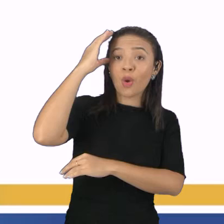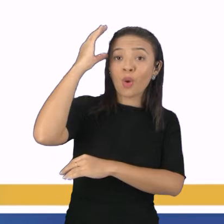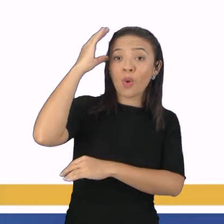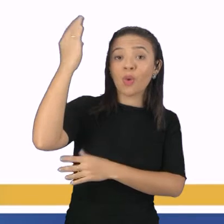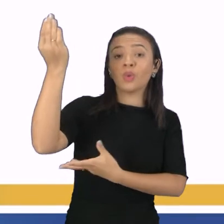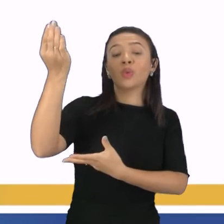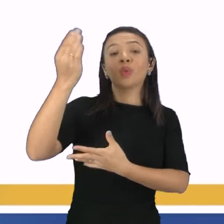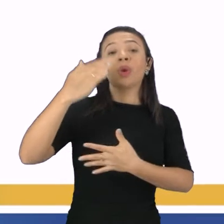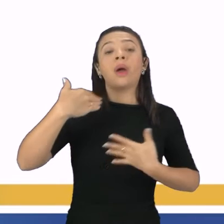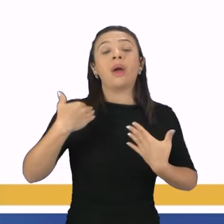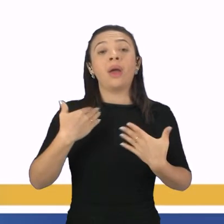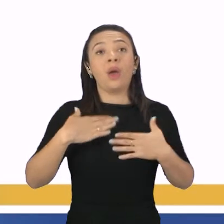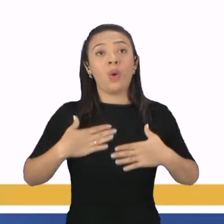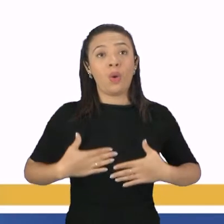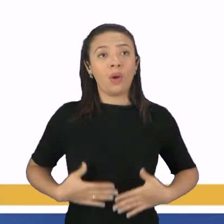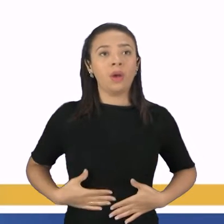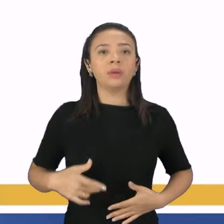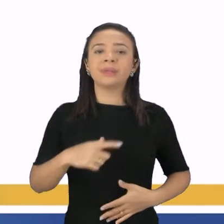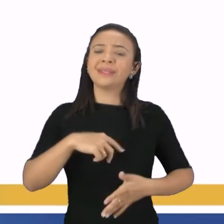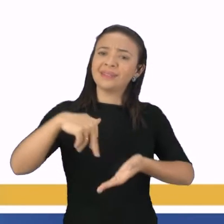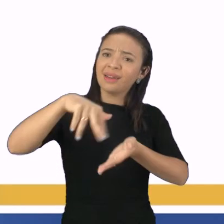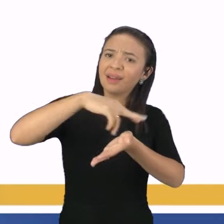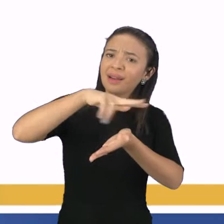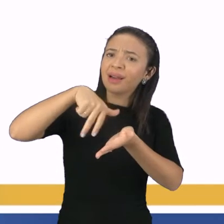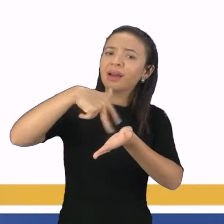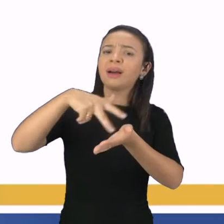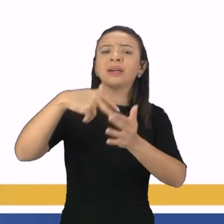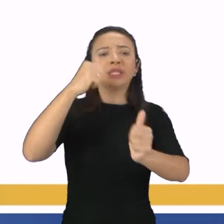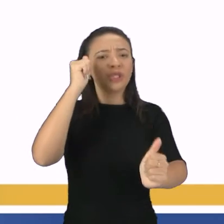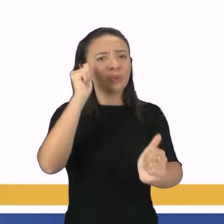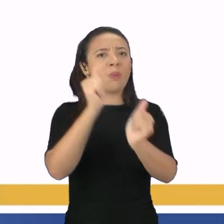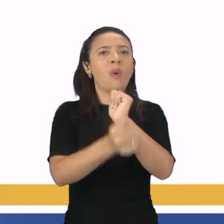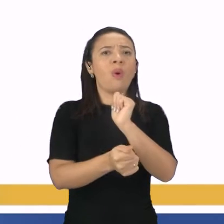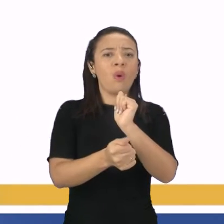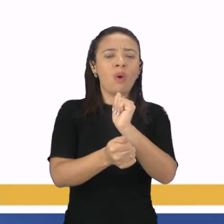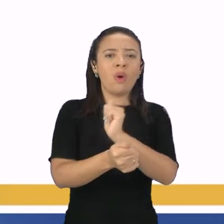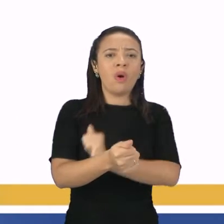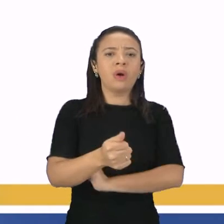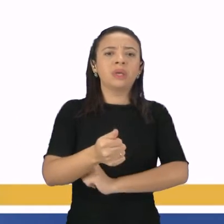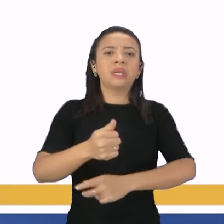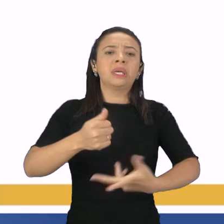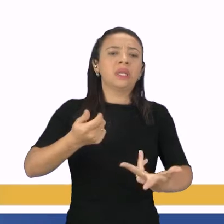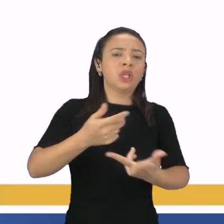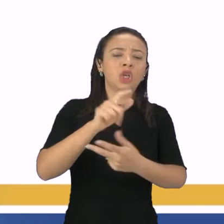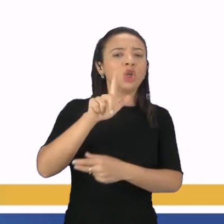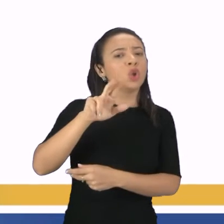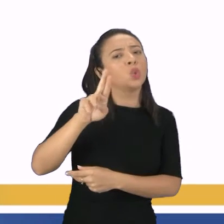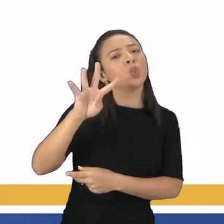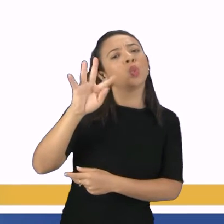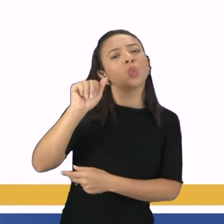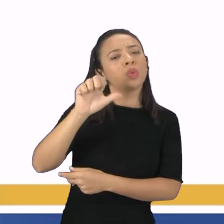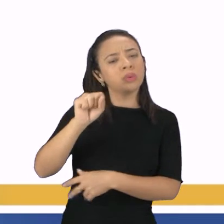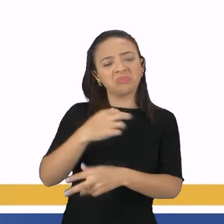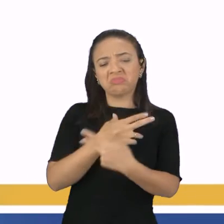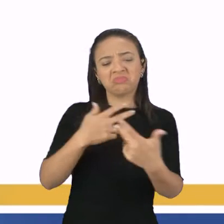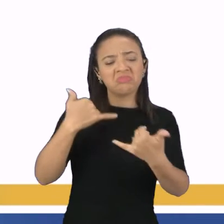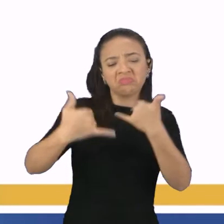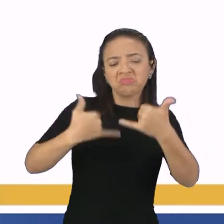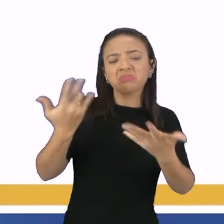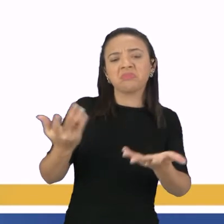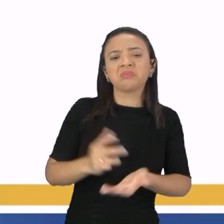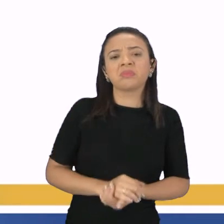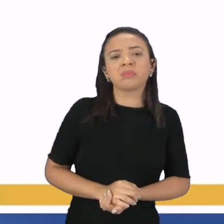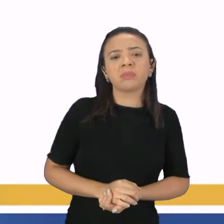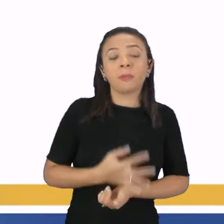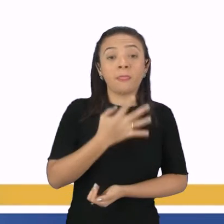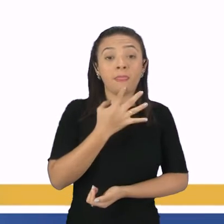nichos, né? Que tem as danças, os esportes, ginásticas, lutas, jogos e brincadeiras, né? E aí a gente vai falar um